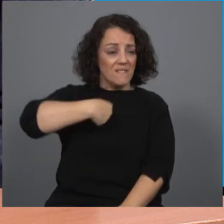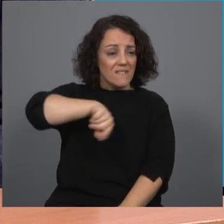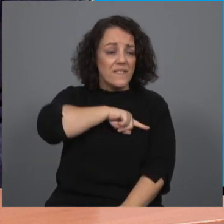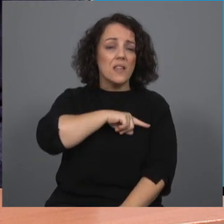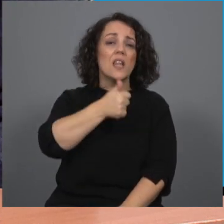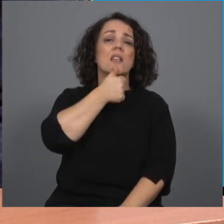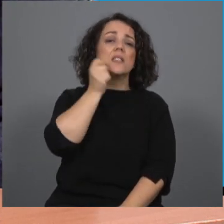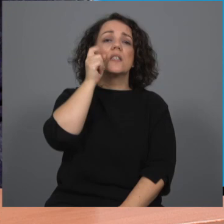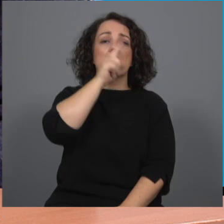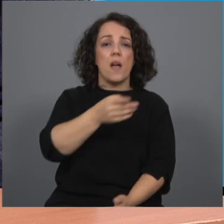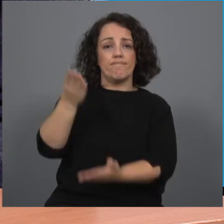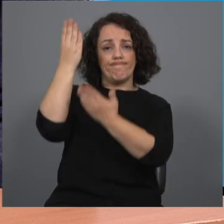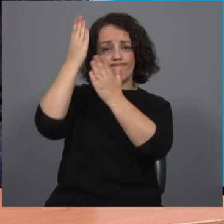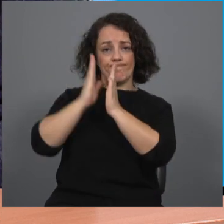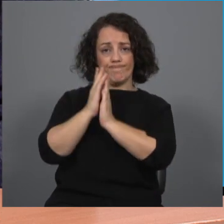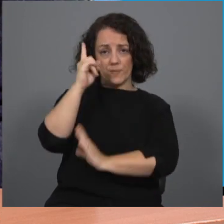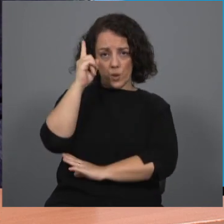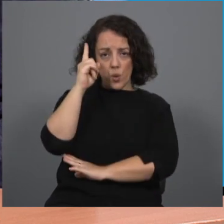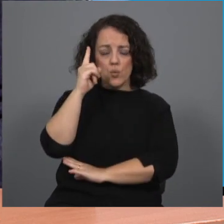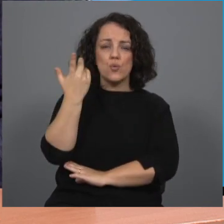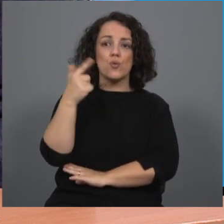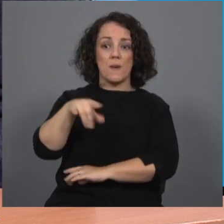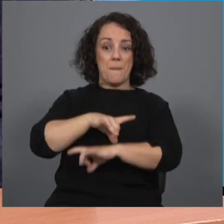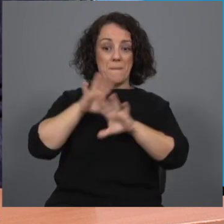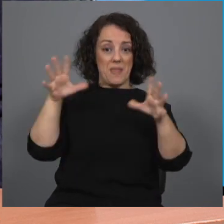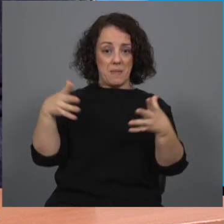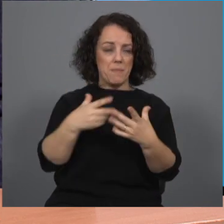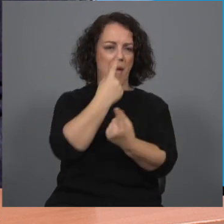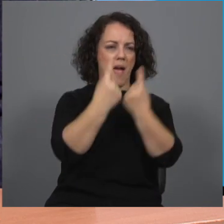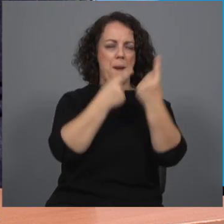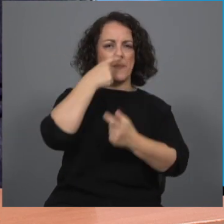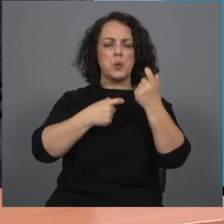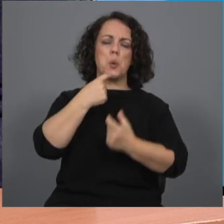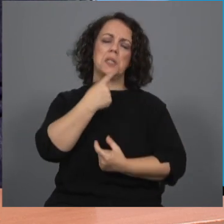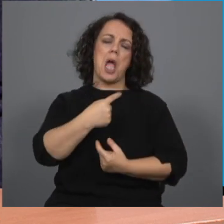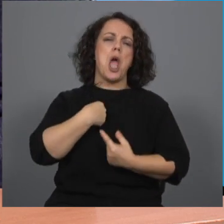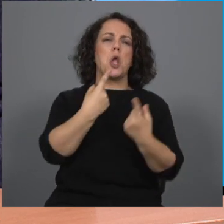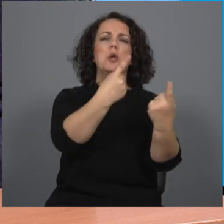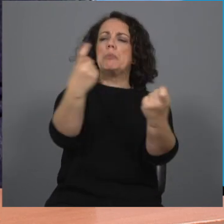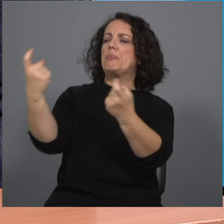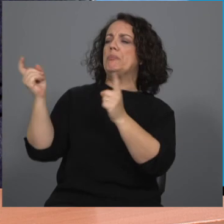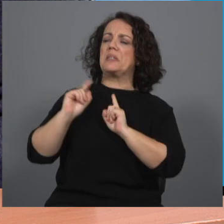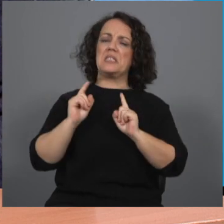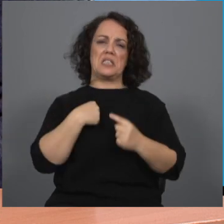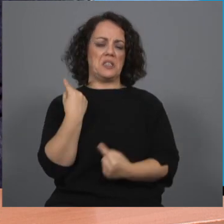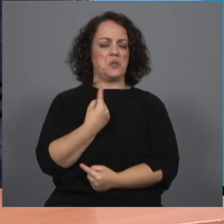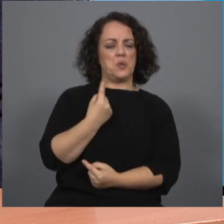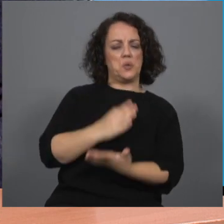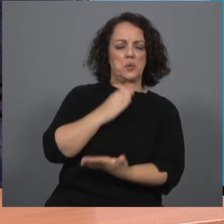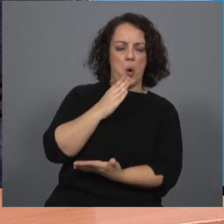esta pandemia veio mostrar aos mais autossuficientes que, de facto, não é por